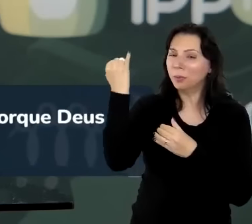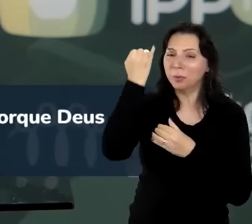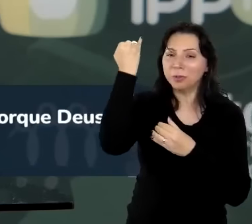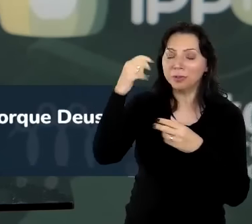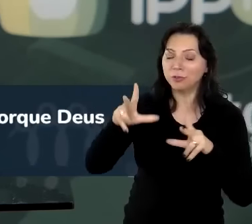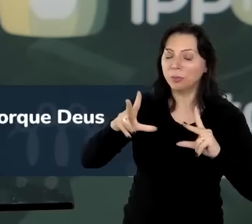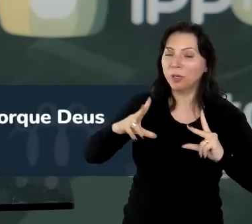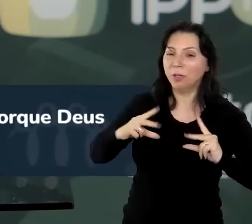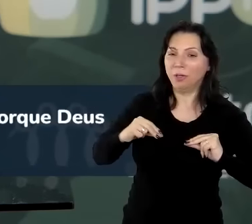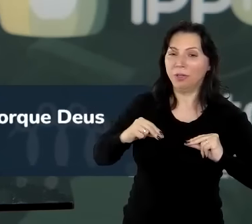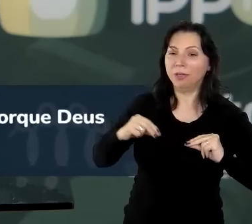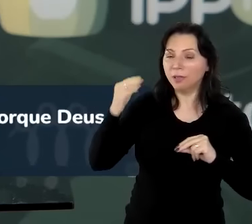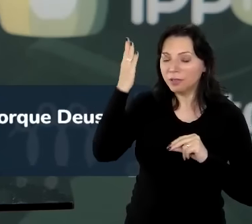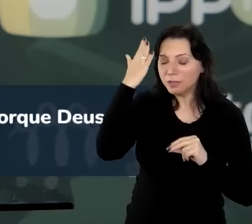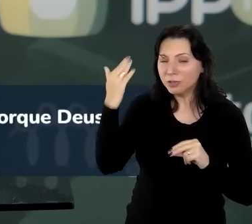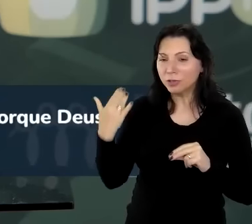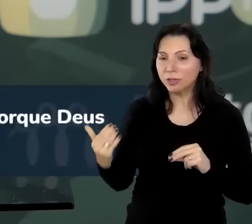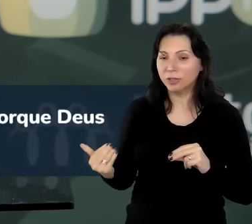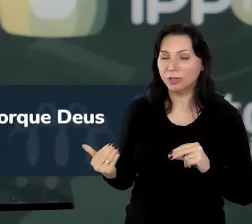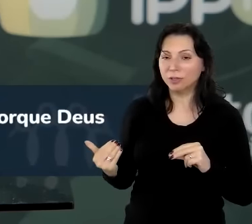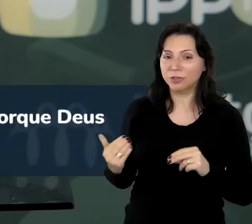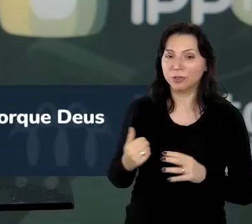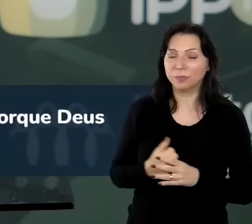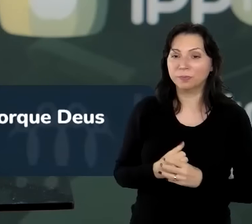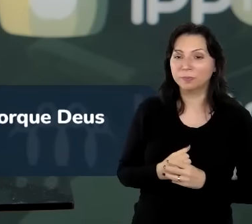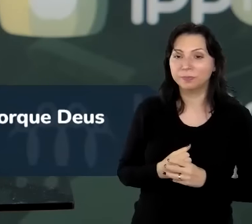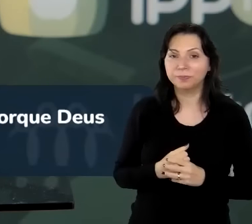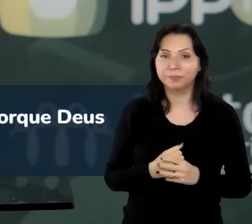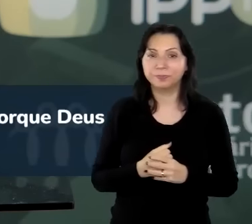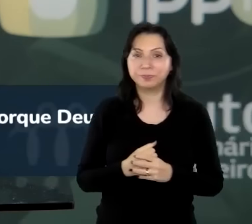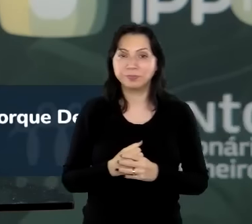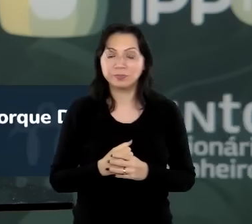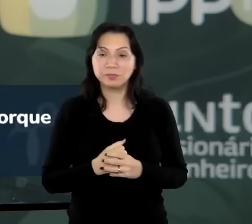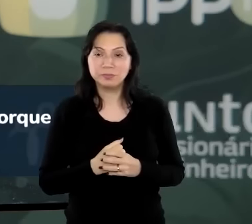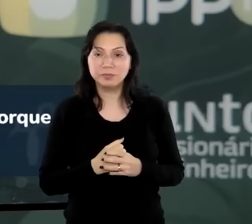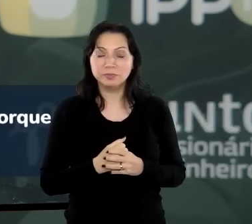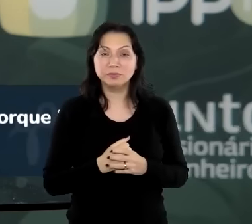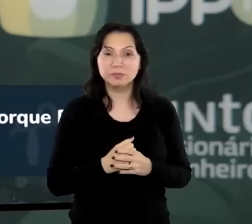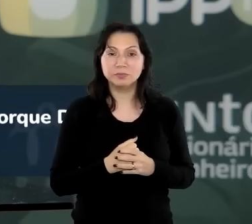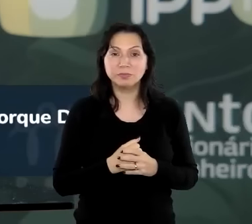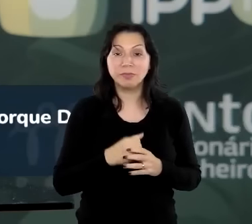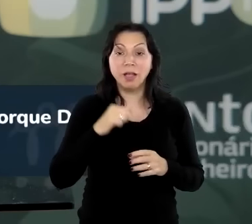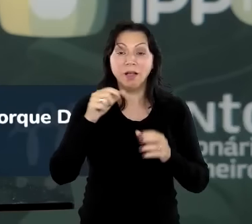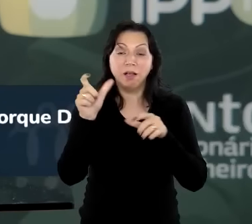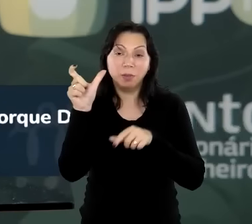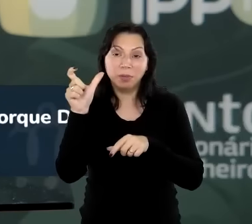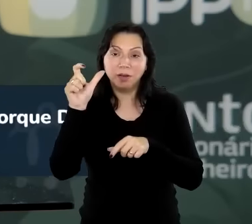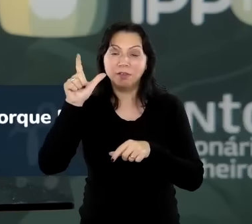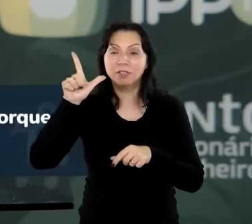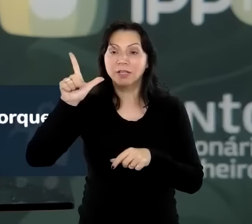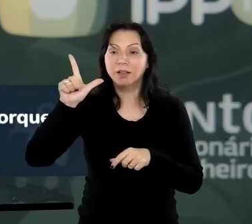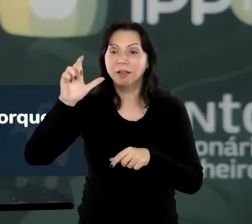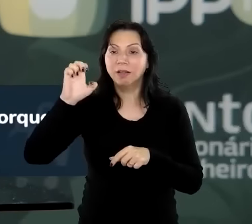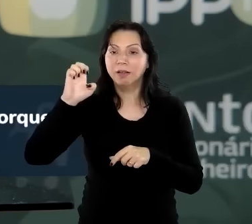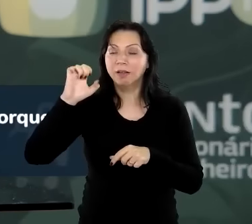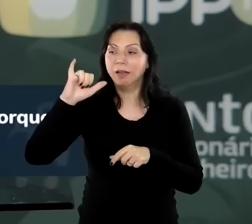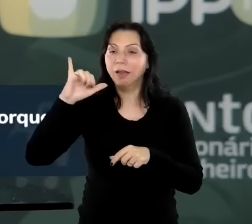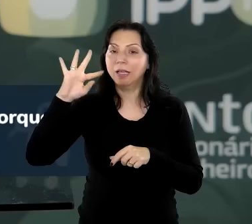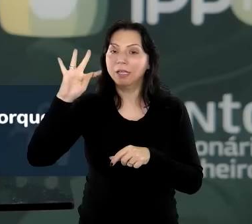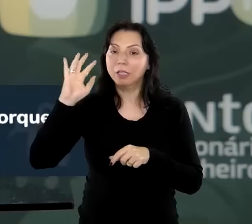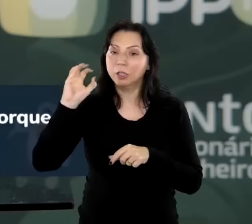como o leito sem mácula. É claro que a palavra leito na língua portuguesa, todos nós sabemos,